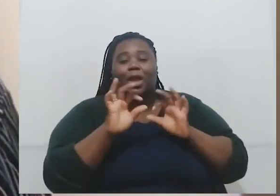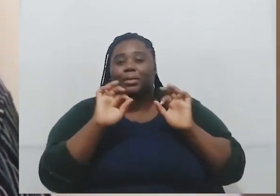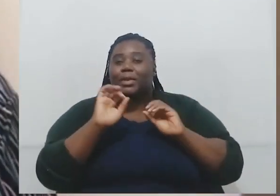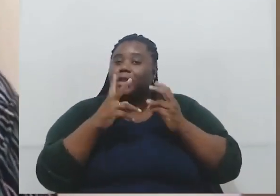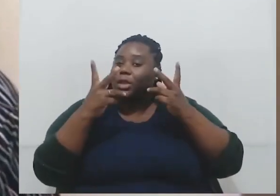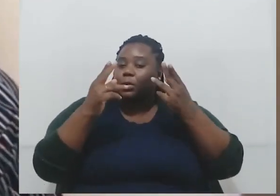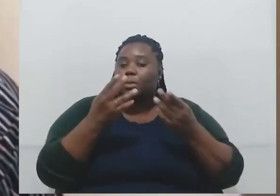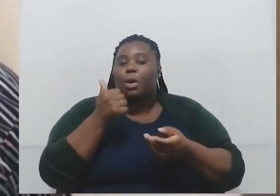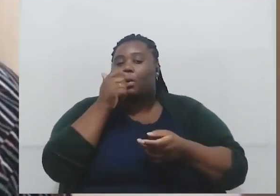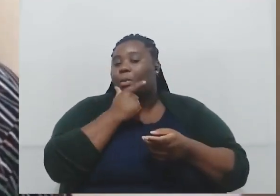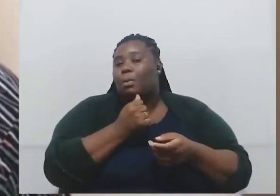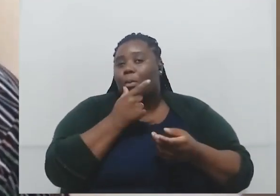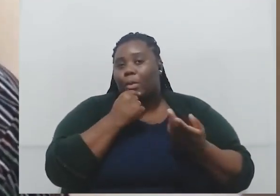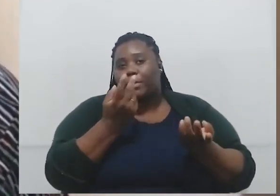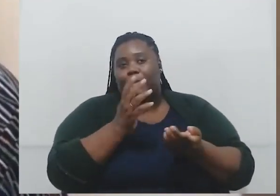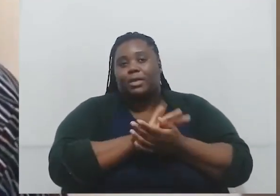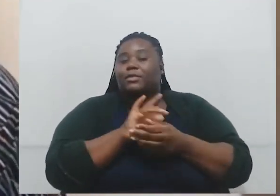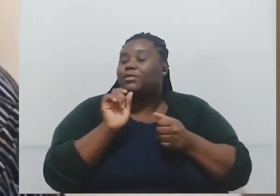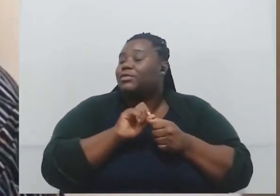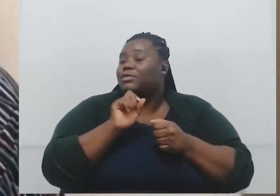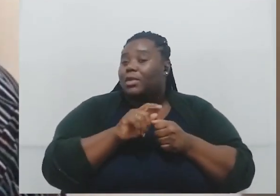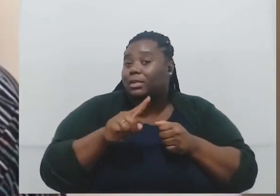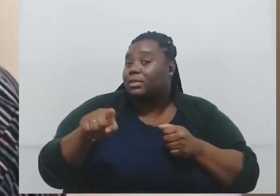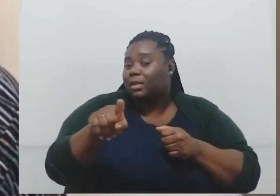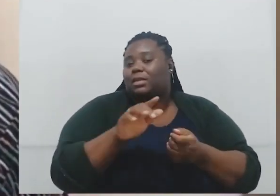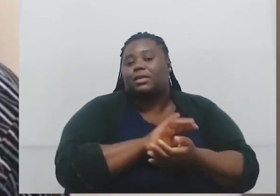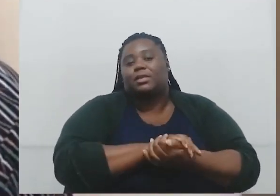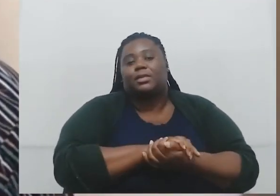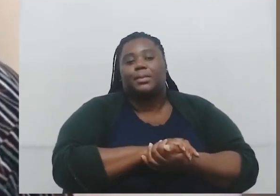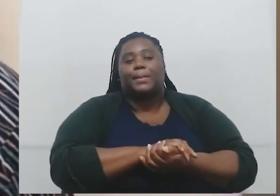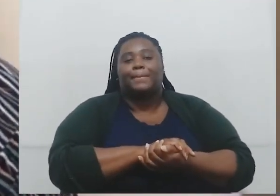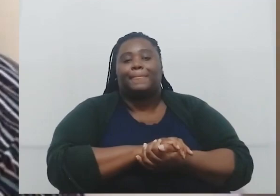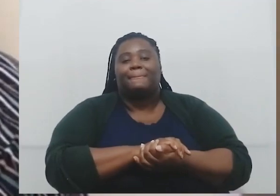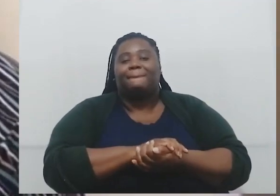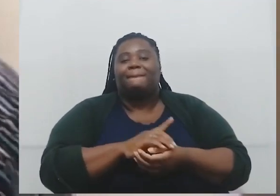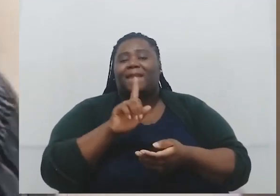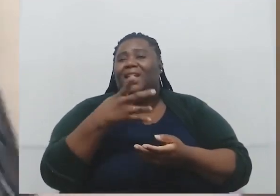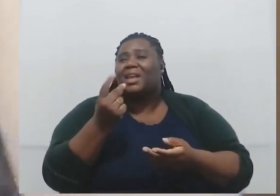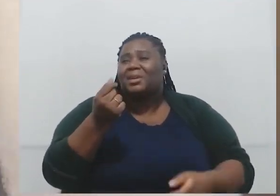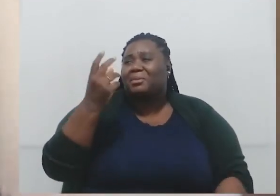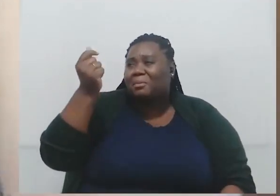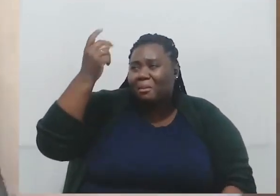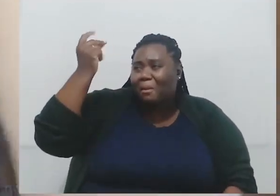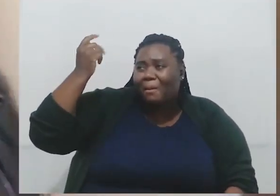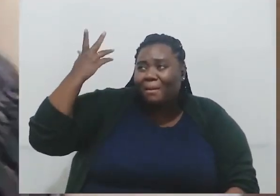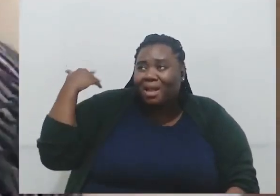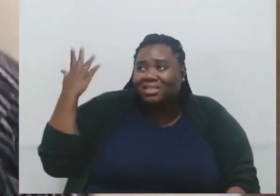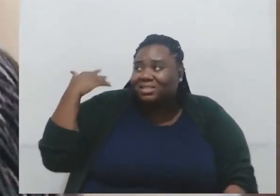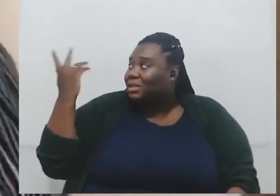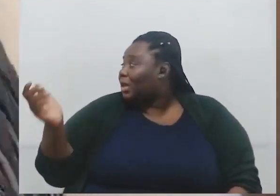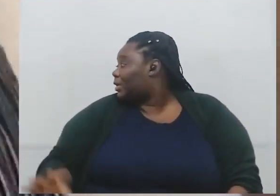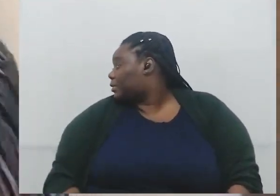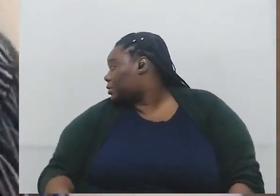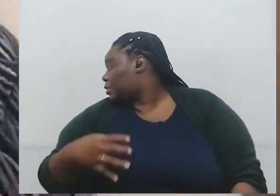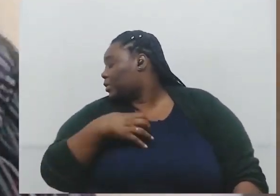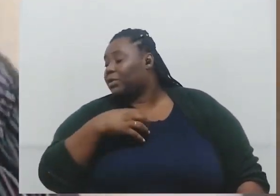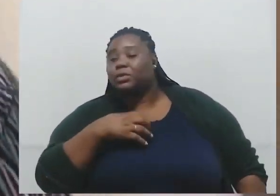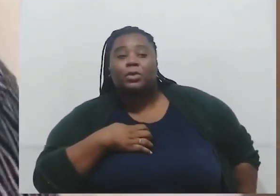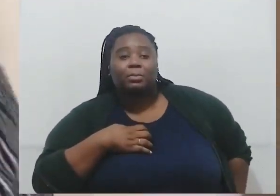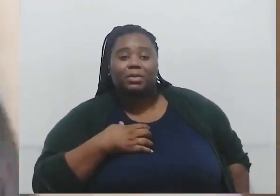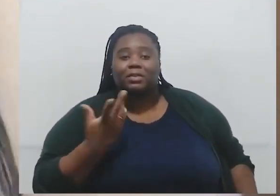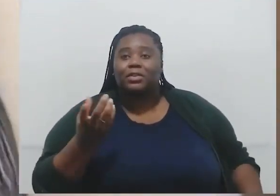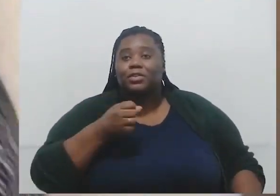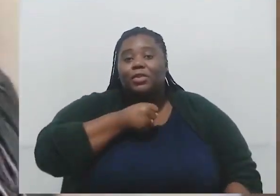uma coisa tão démodé, né? Quando a gente fala isso, eu estou me sentindo a minha avó falando isso, assim. Parece que eu tenho